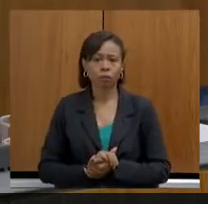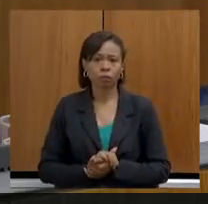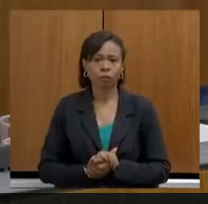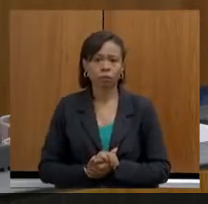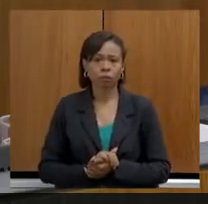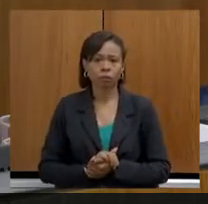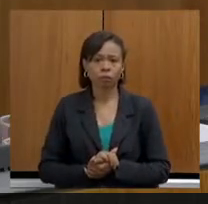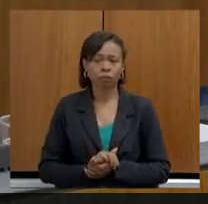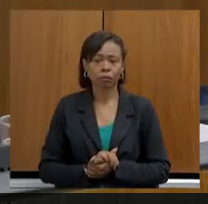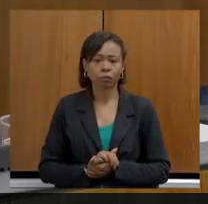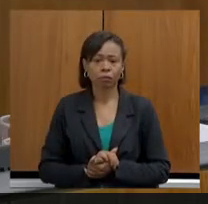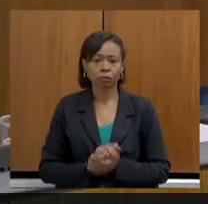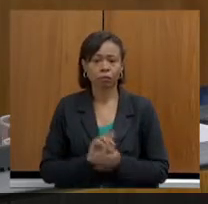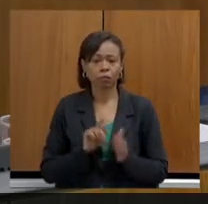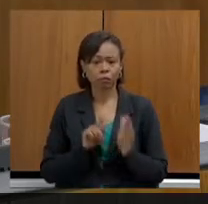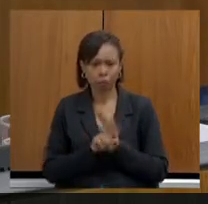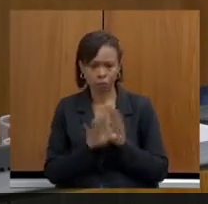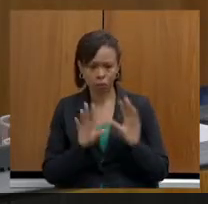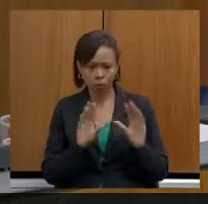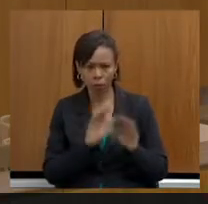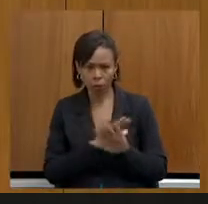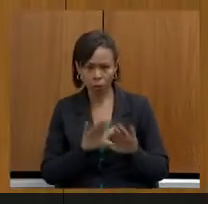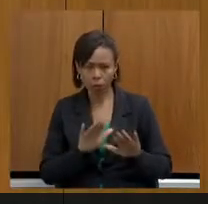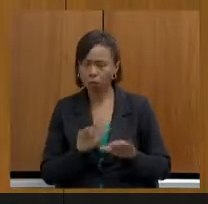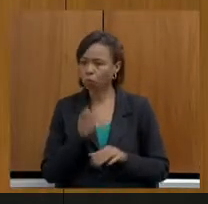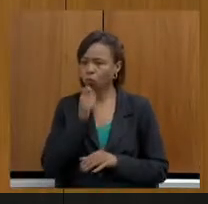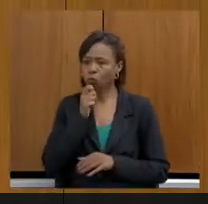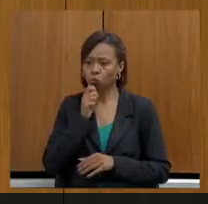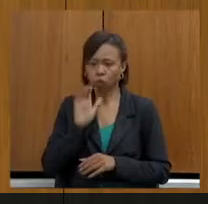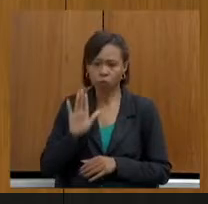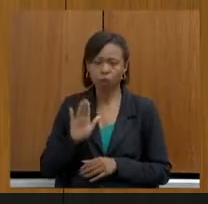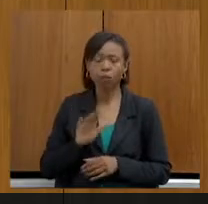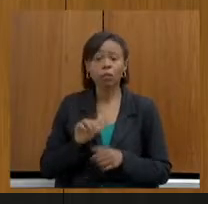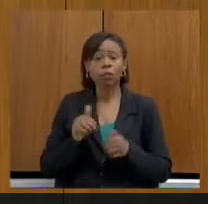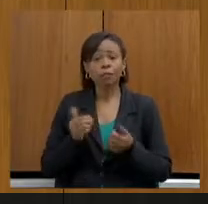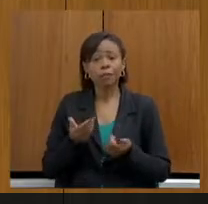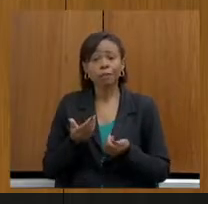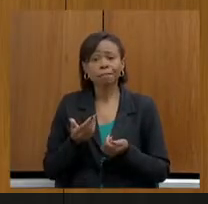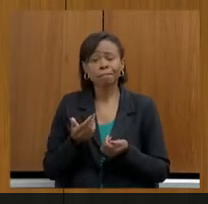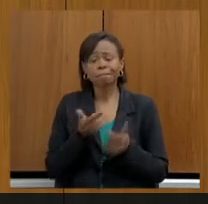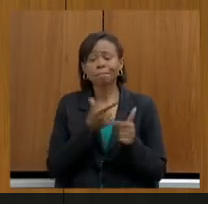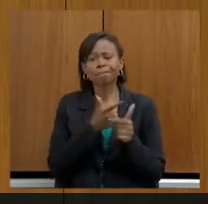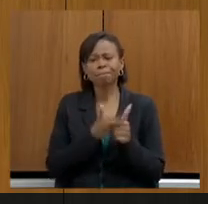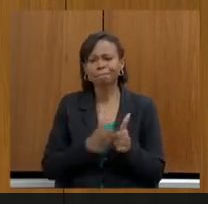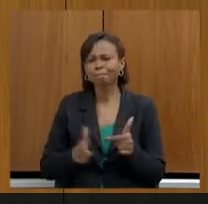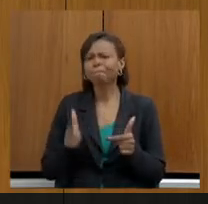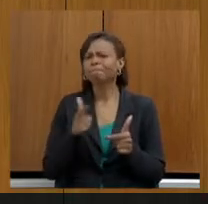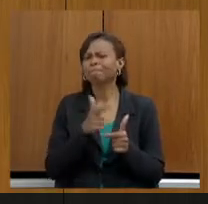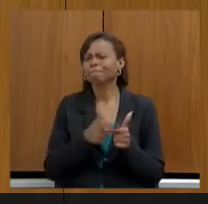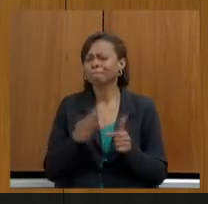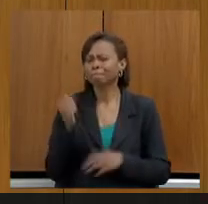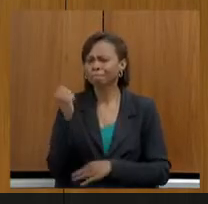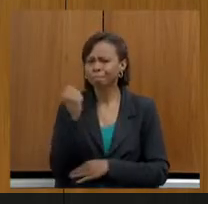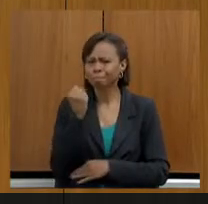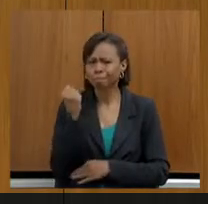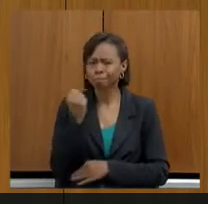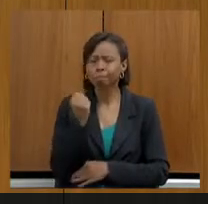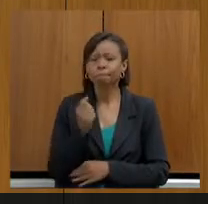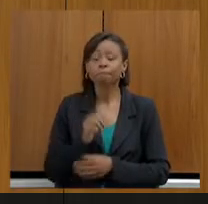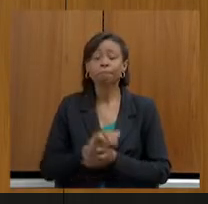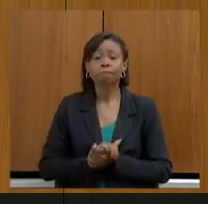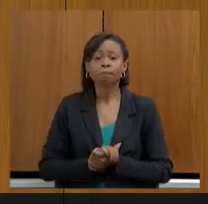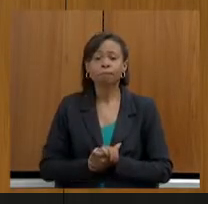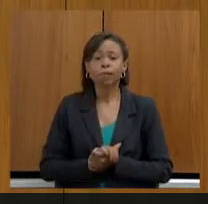não ainda não é então essa situação uma situação dramática né em relação à assistência social